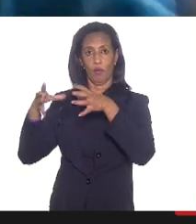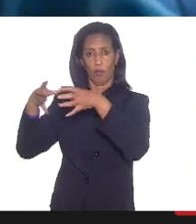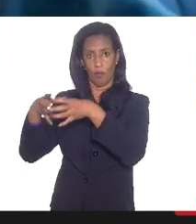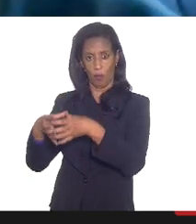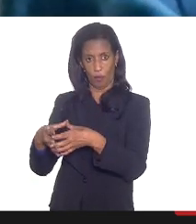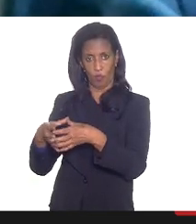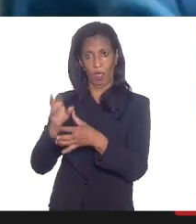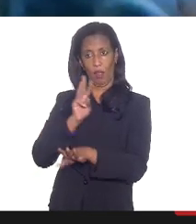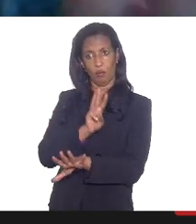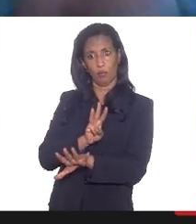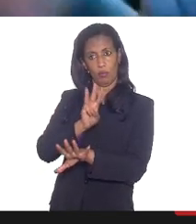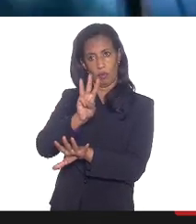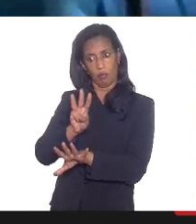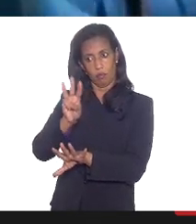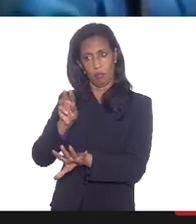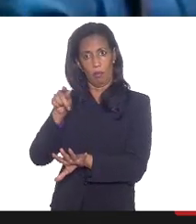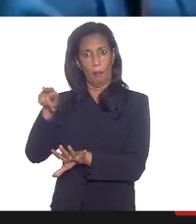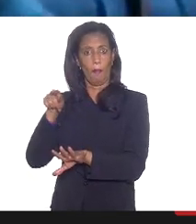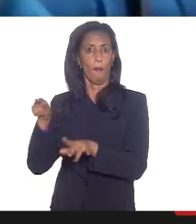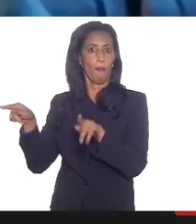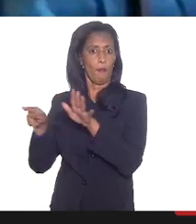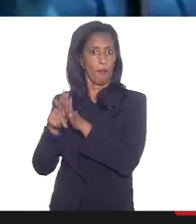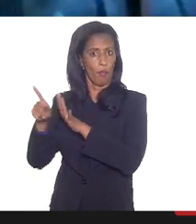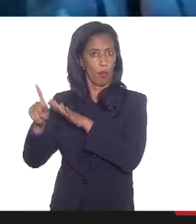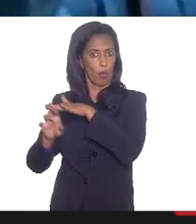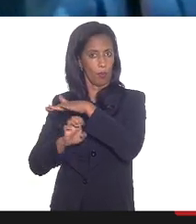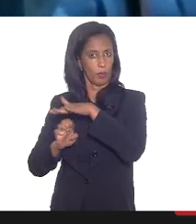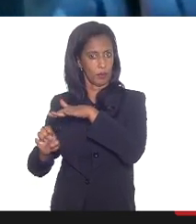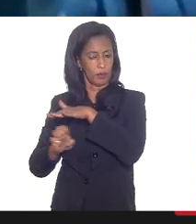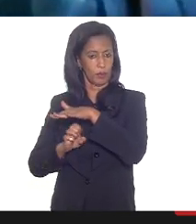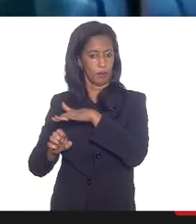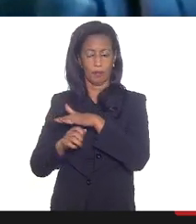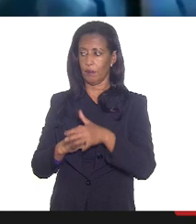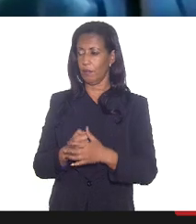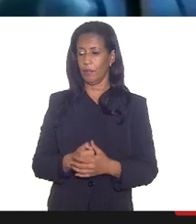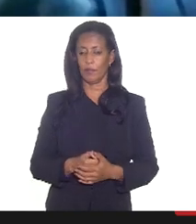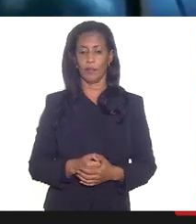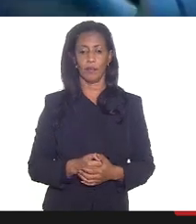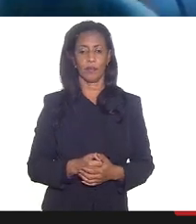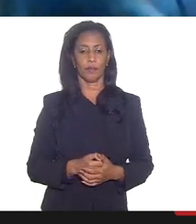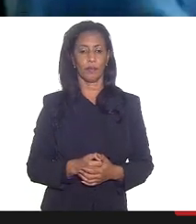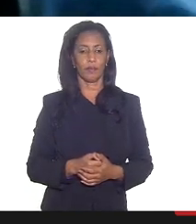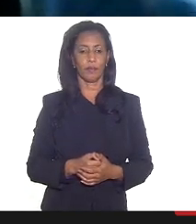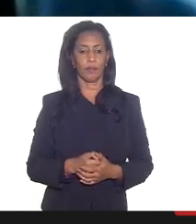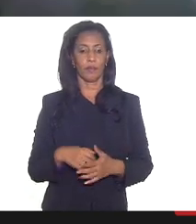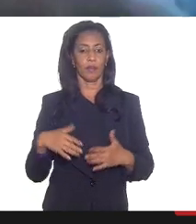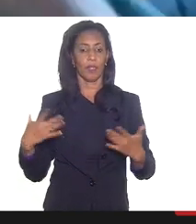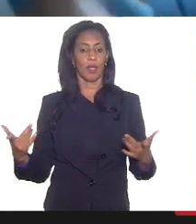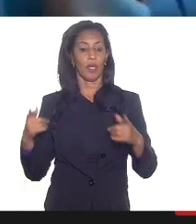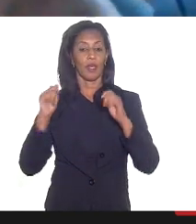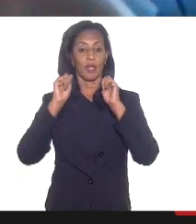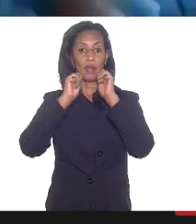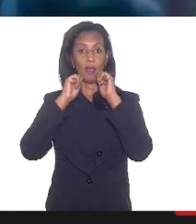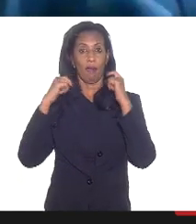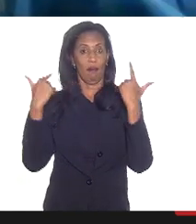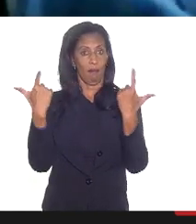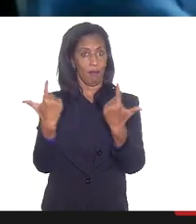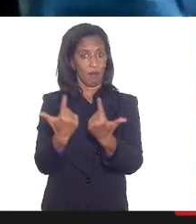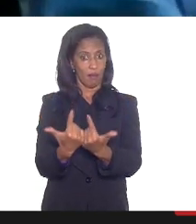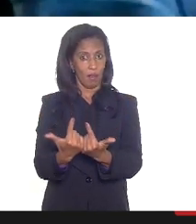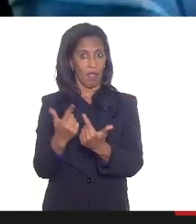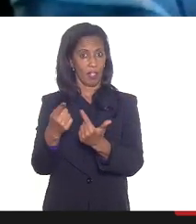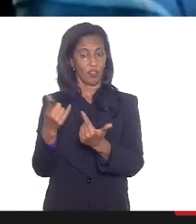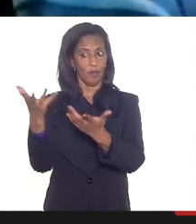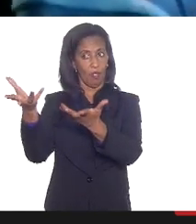site dessas empresas, a Agenerja vai publicar no site dela e a Assembleia Legislativa